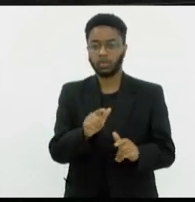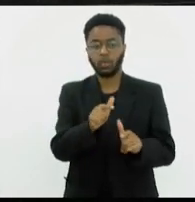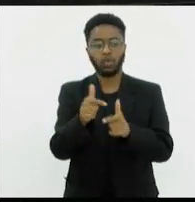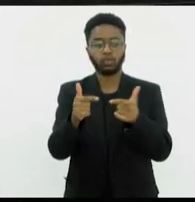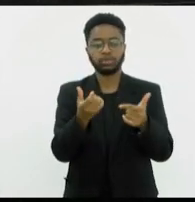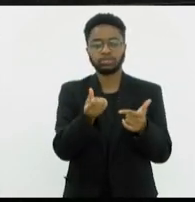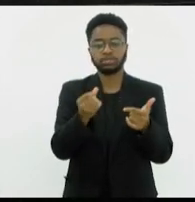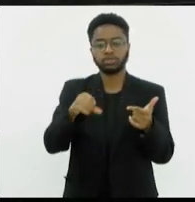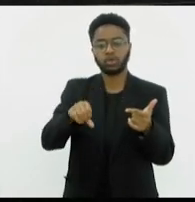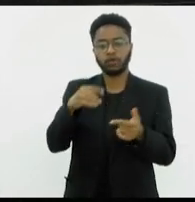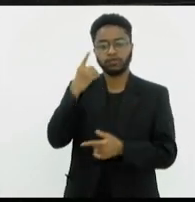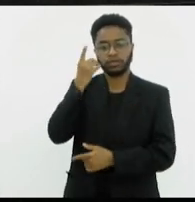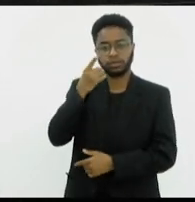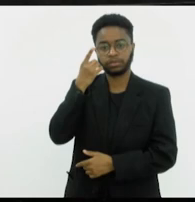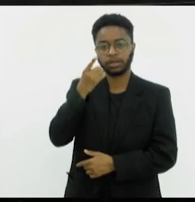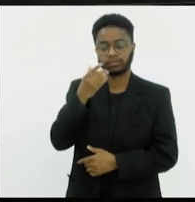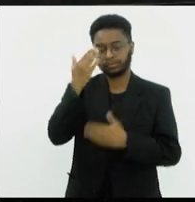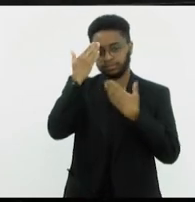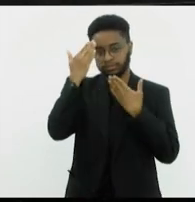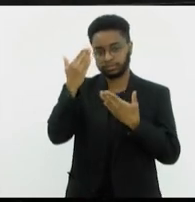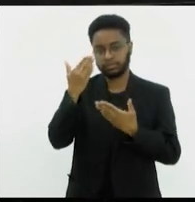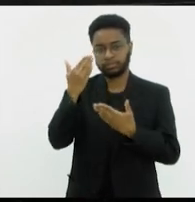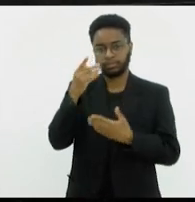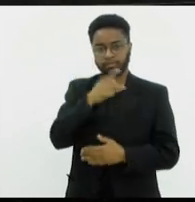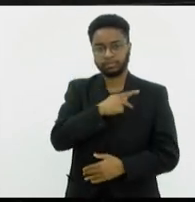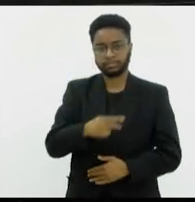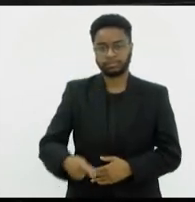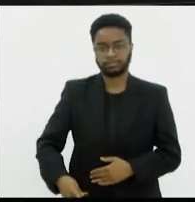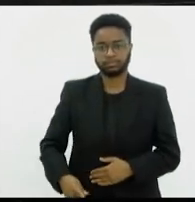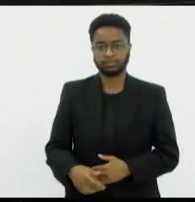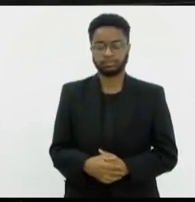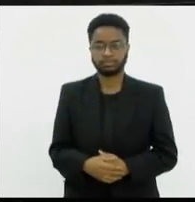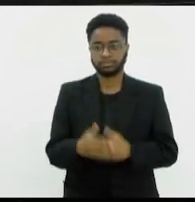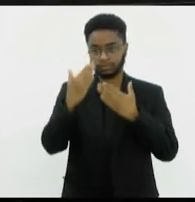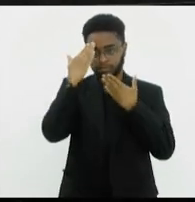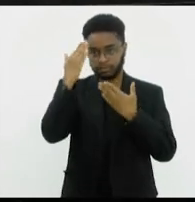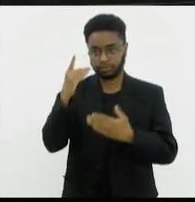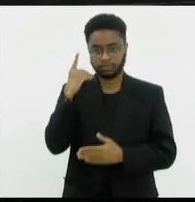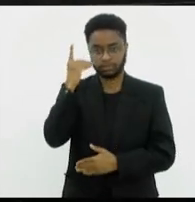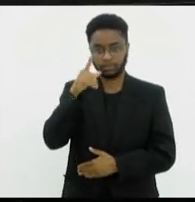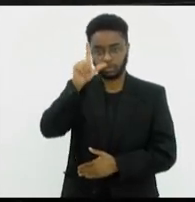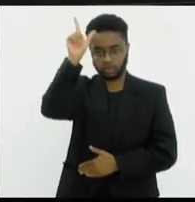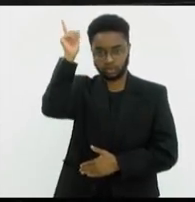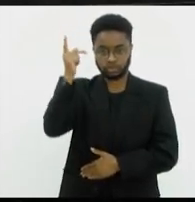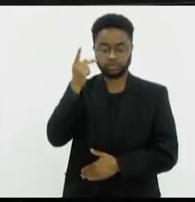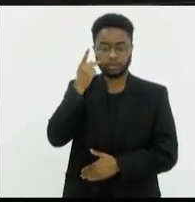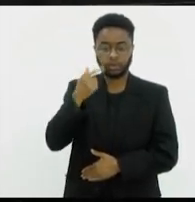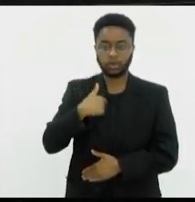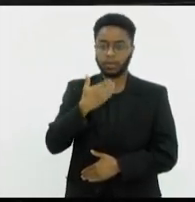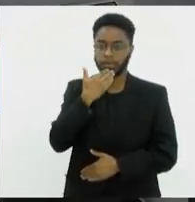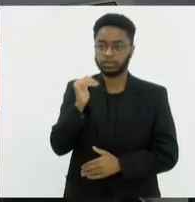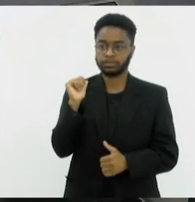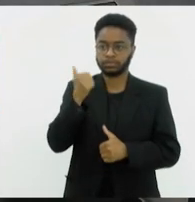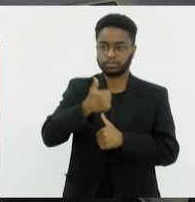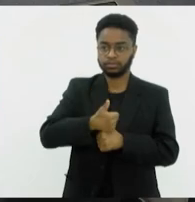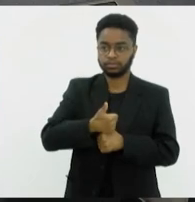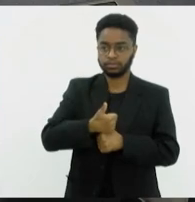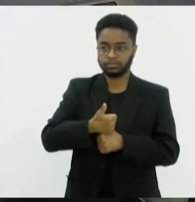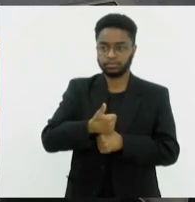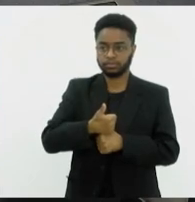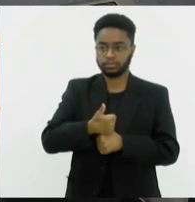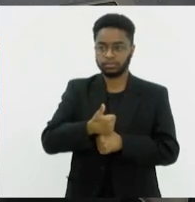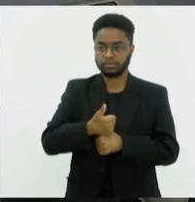69 parlamentares. Muito obrigado, senhor presidente. Obrigado, nobre deputado Luiz Paulo, a quem solicito me substituir na presidência.